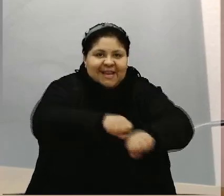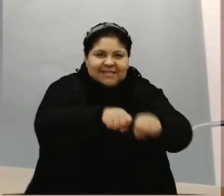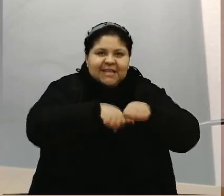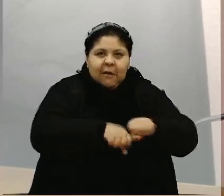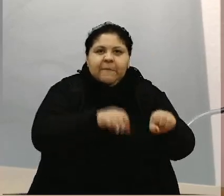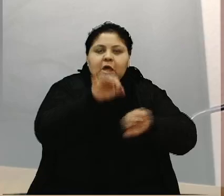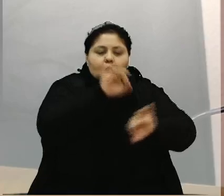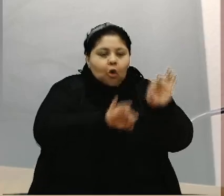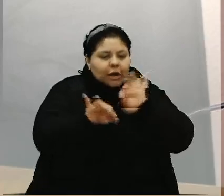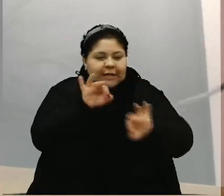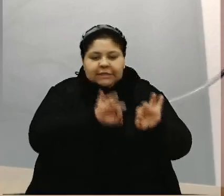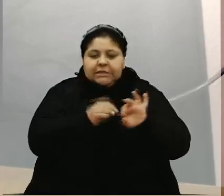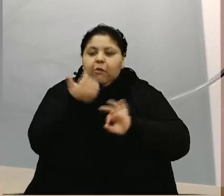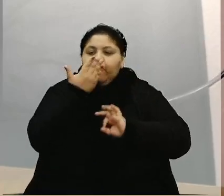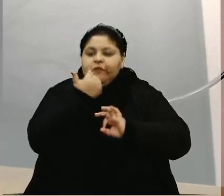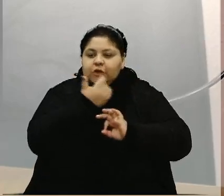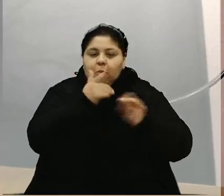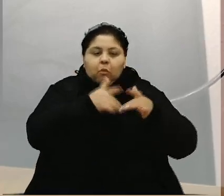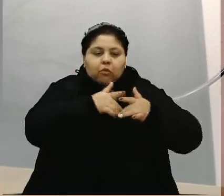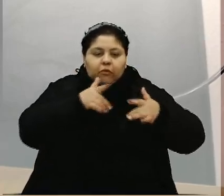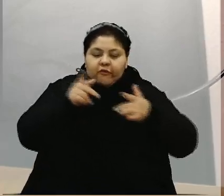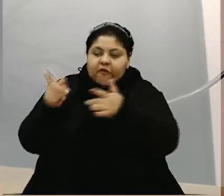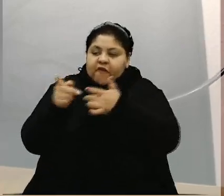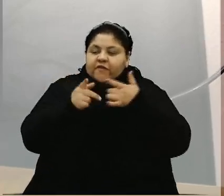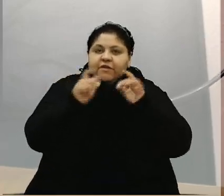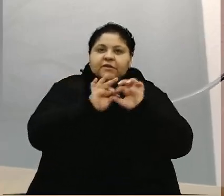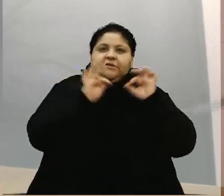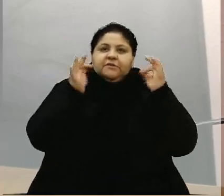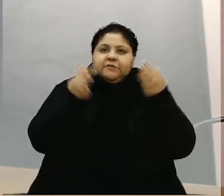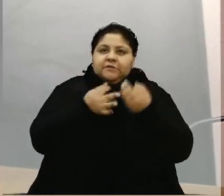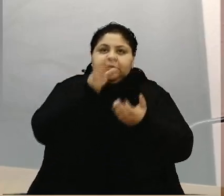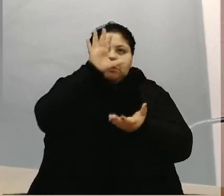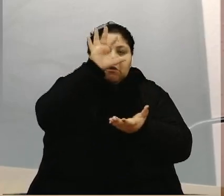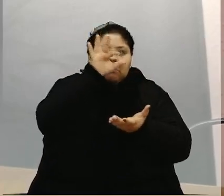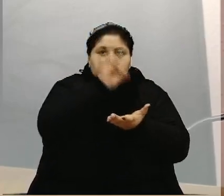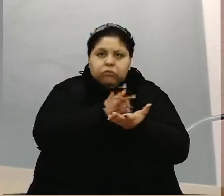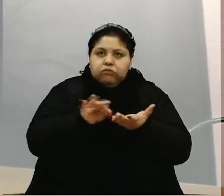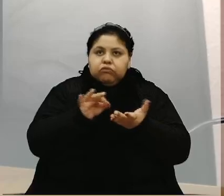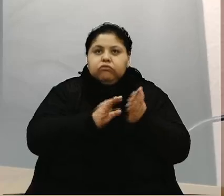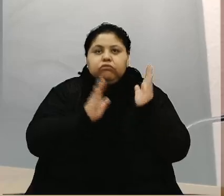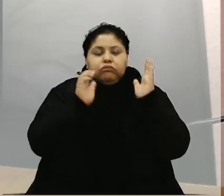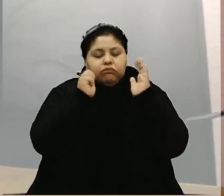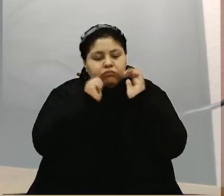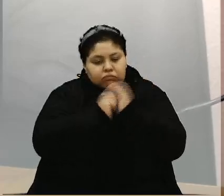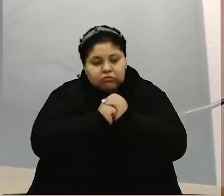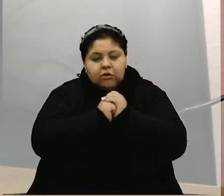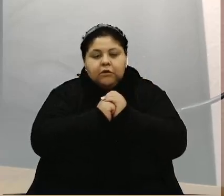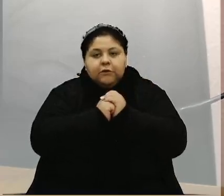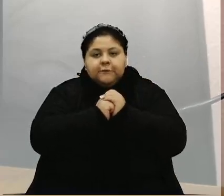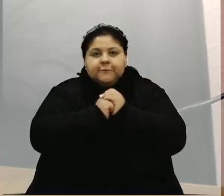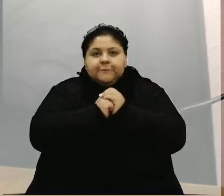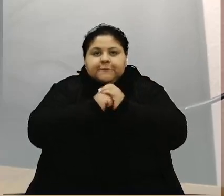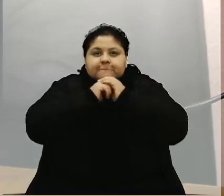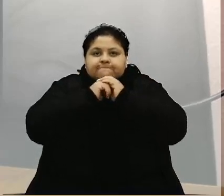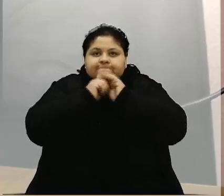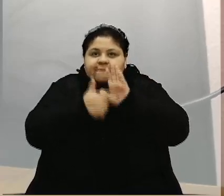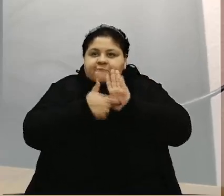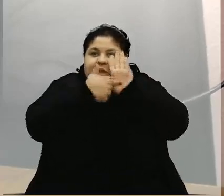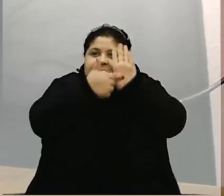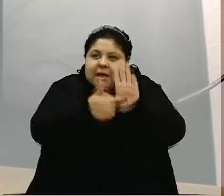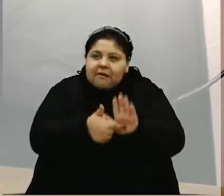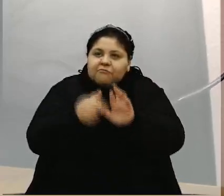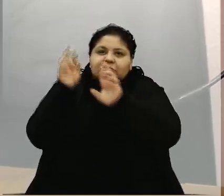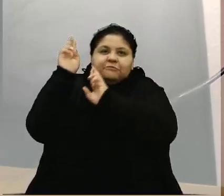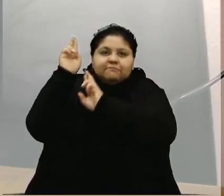para os voluntários, visitamos as famílias, né? Cadastramos, organizamos, oramos, levamos esperança. Né?